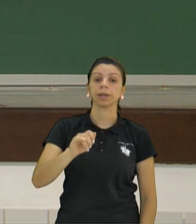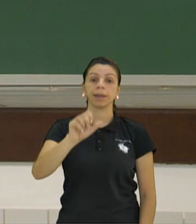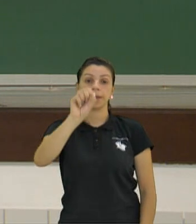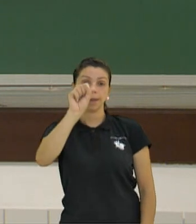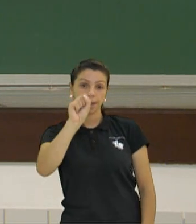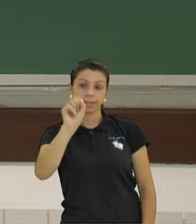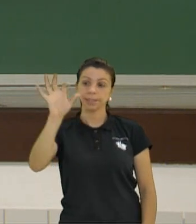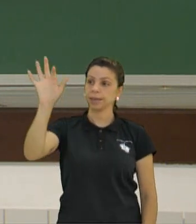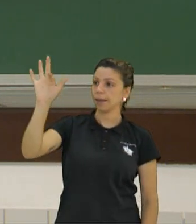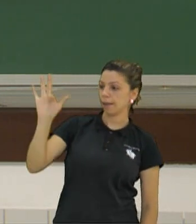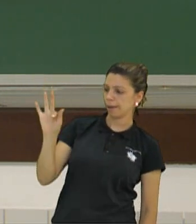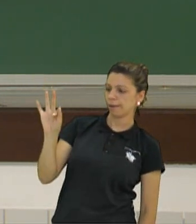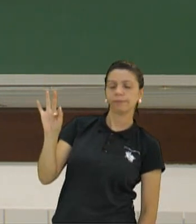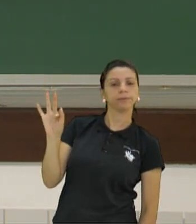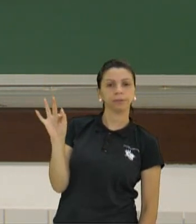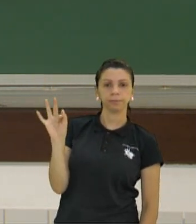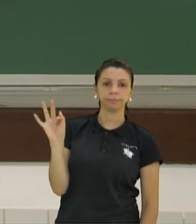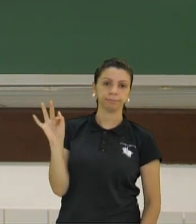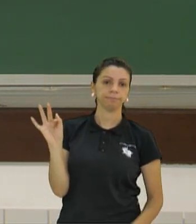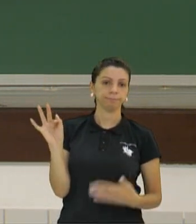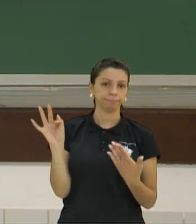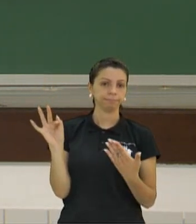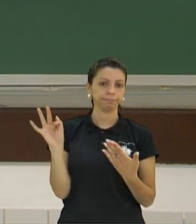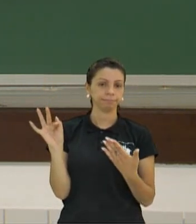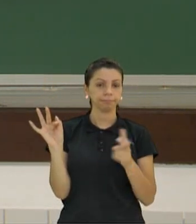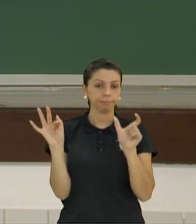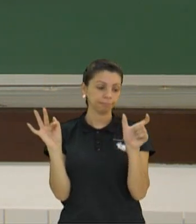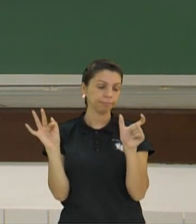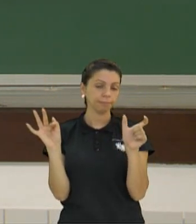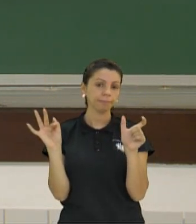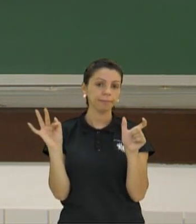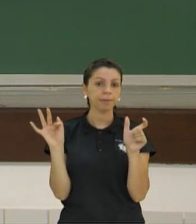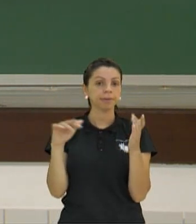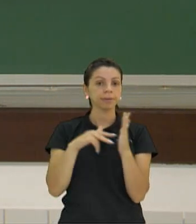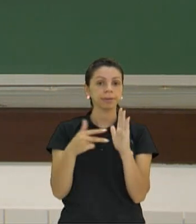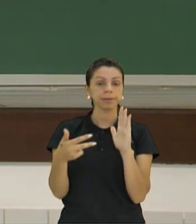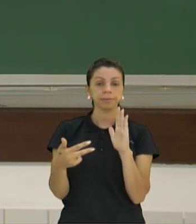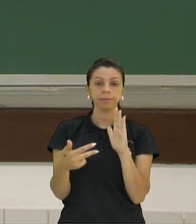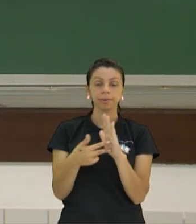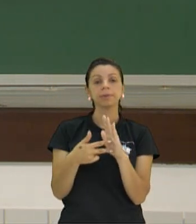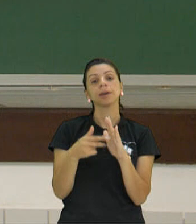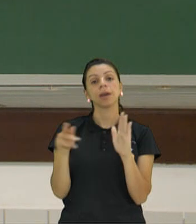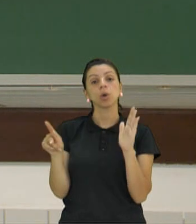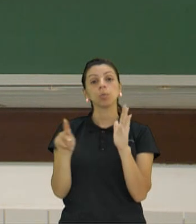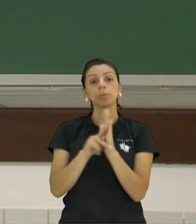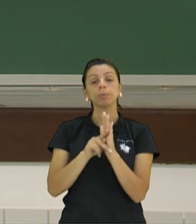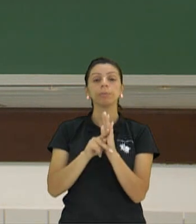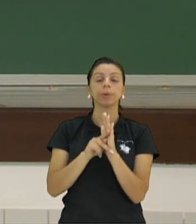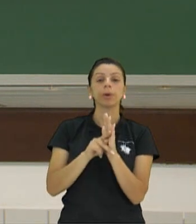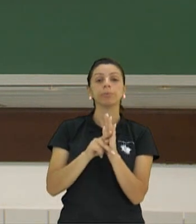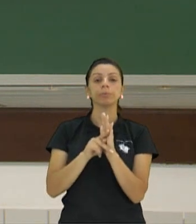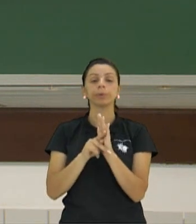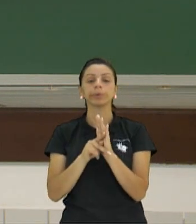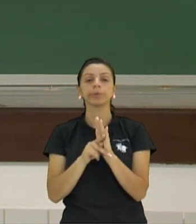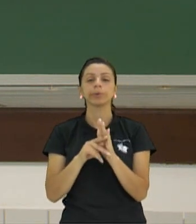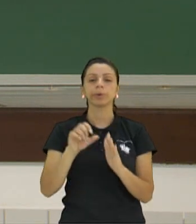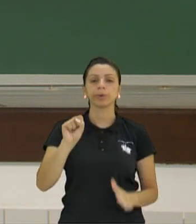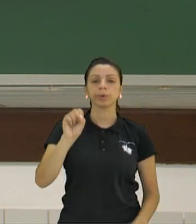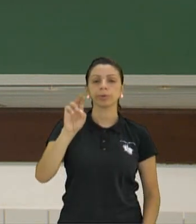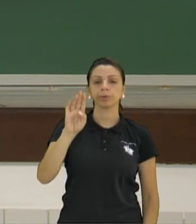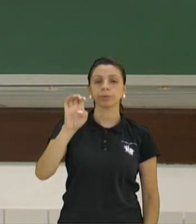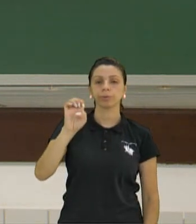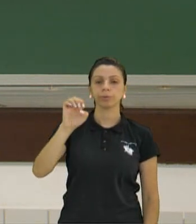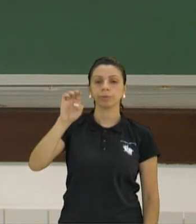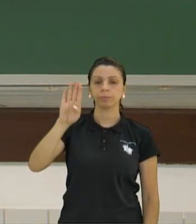tem um S e um F lá na palavrinha, significa que é um substantivo feminino. E normalmente traz mais